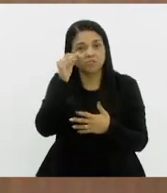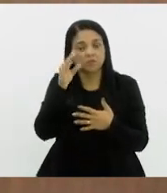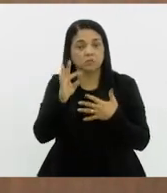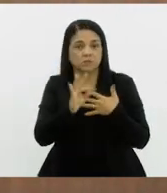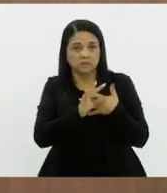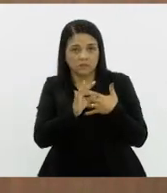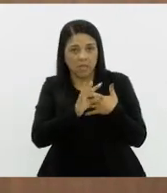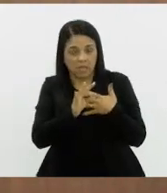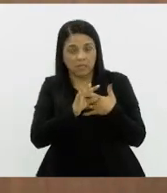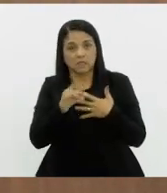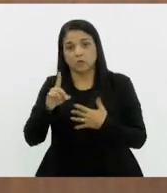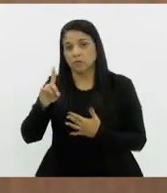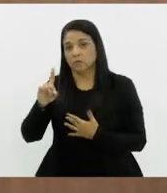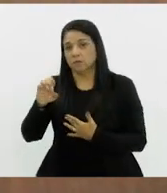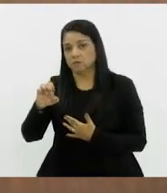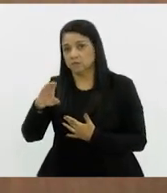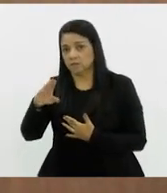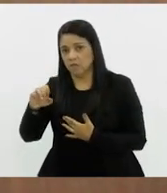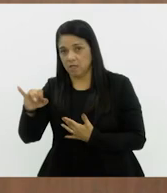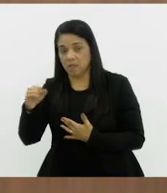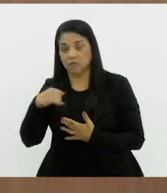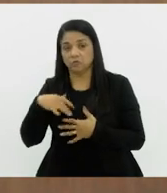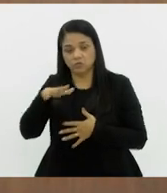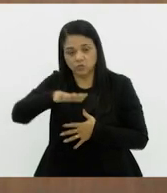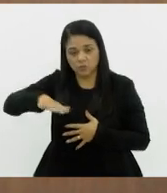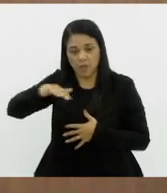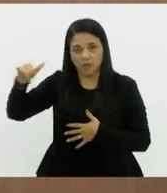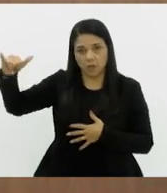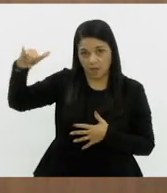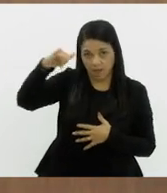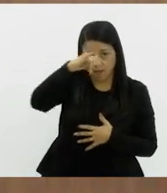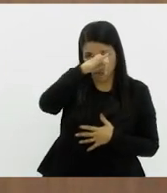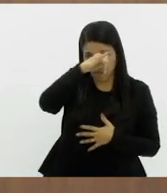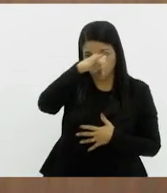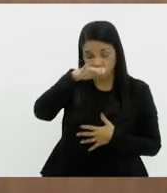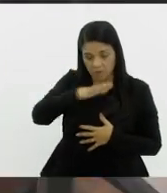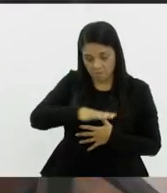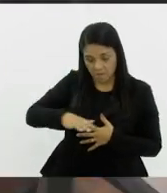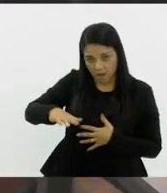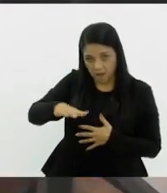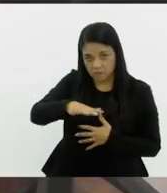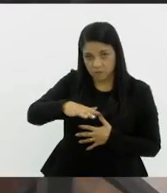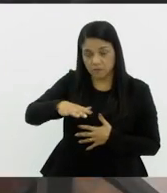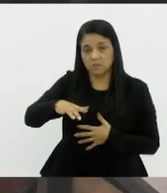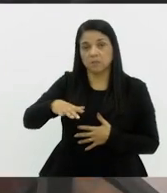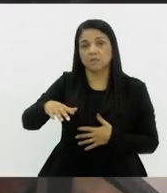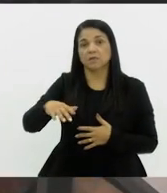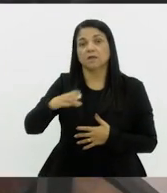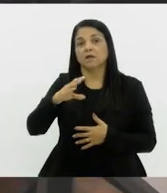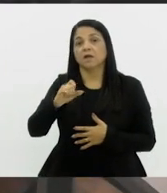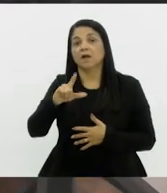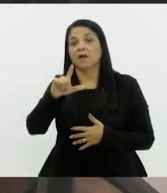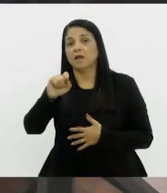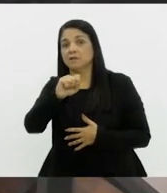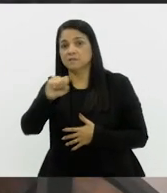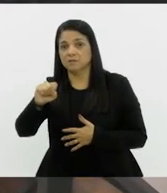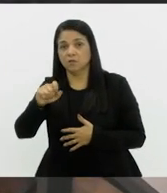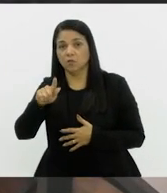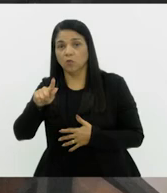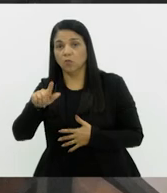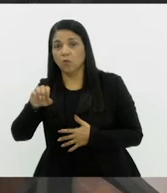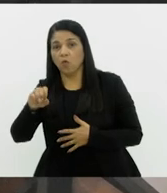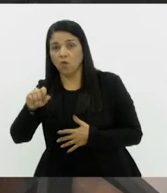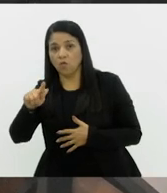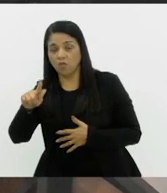função da classe do espaço aéreo. Ali abaixo, a gente trata de espaço aéreo classe Golf. Acima, existem outros espaços